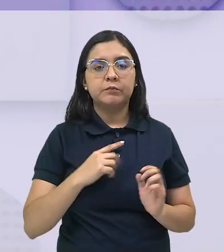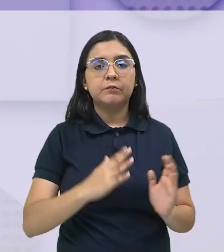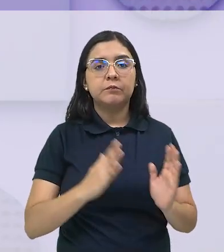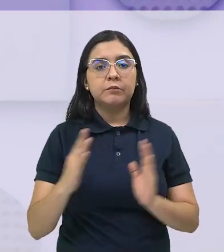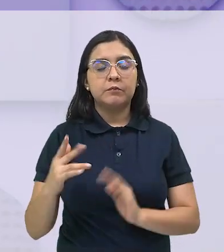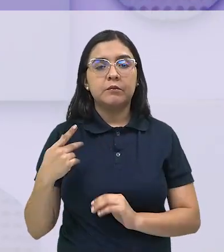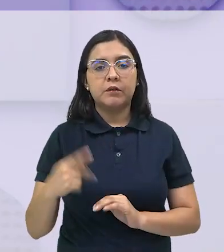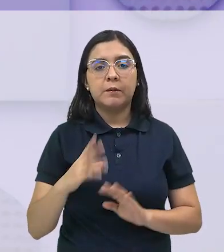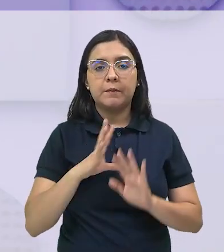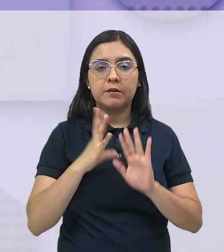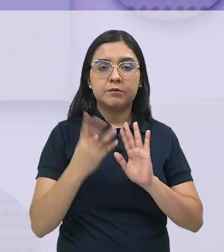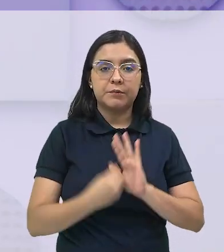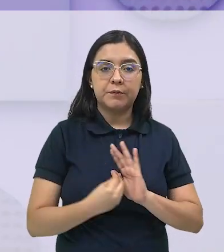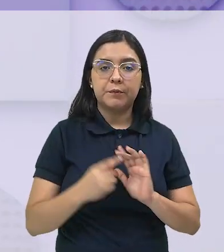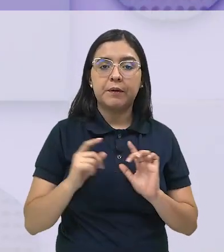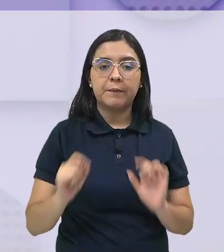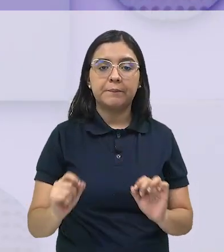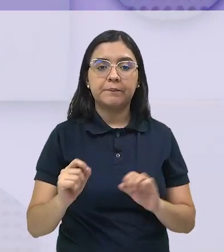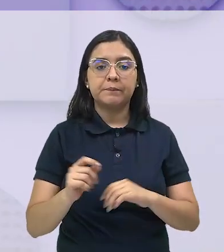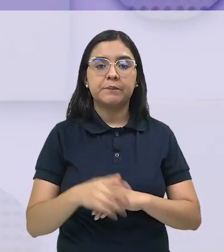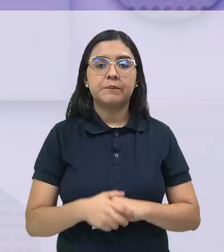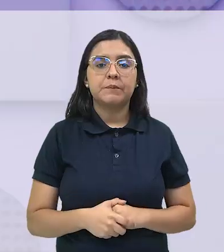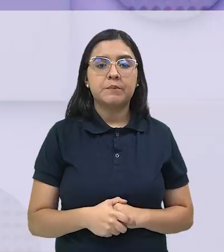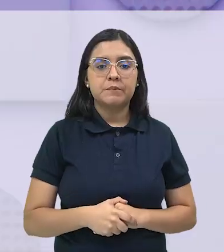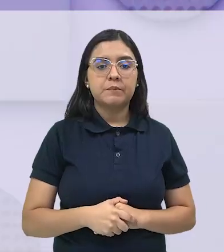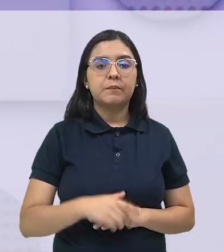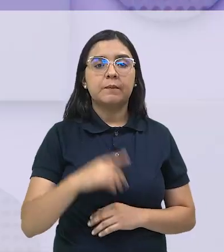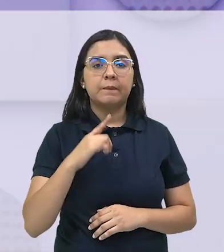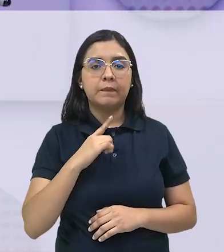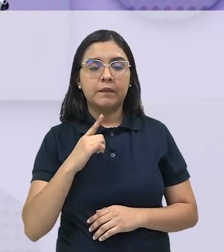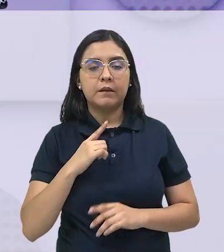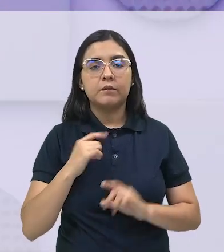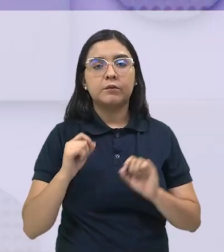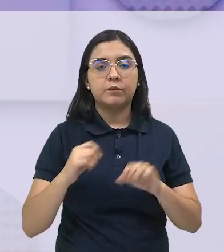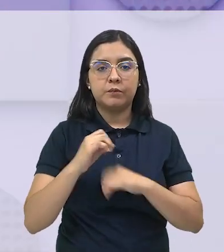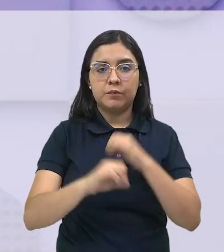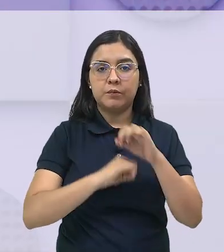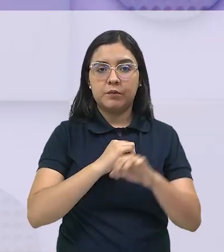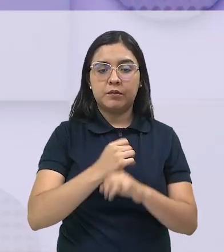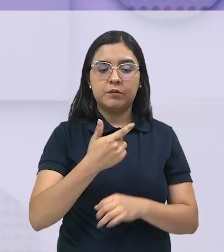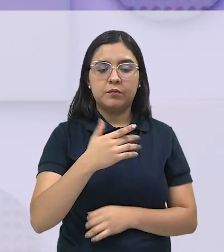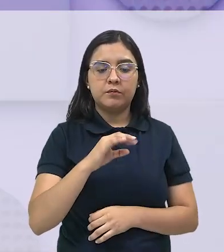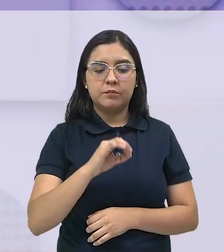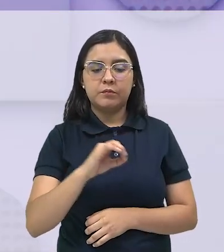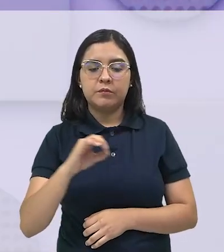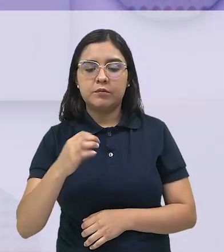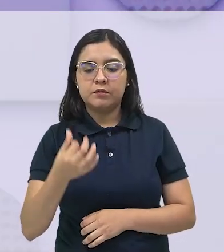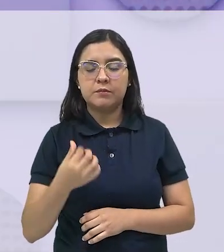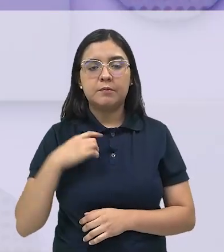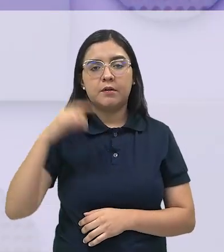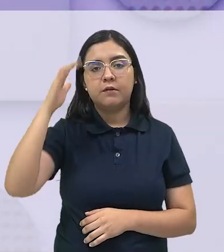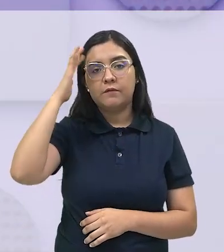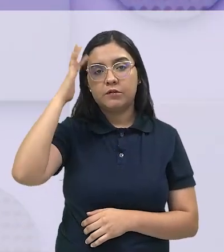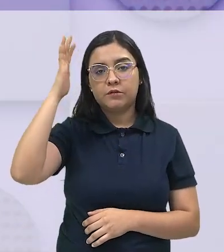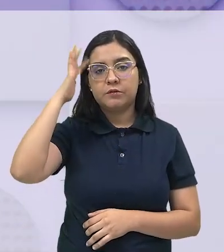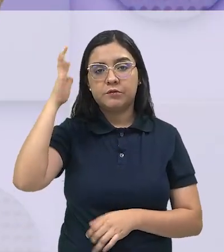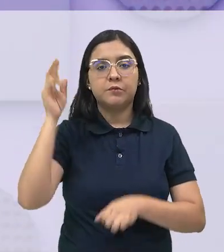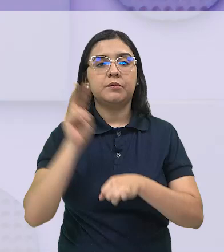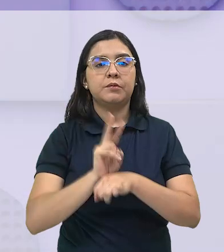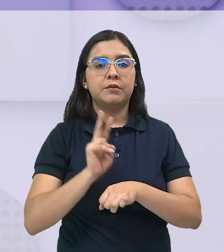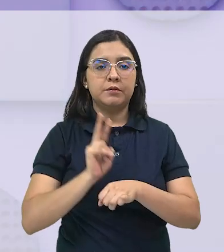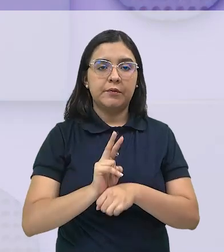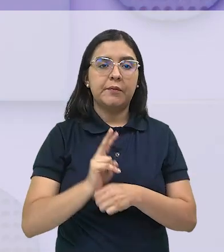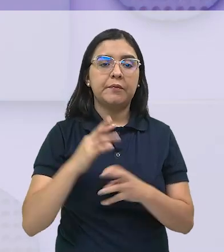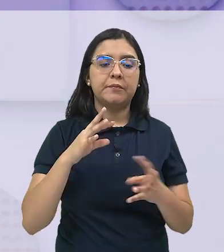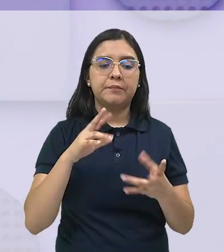Amazônia, que os ortodoxos, em 2006, fizeram uma reflexão sobre o cuidado com a Amazônia e com o